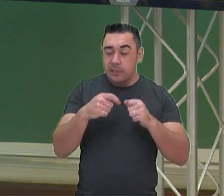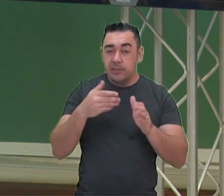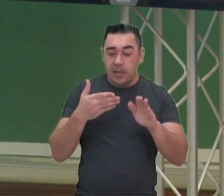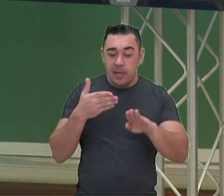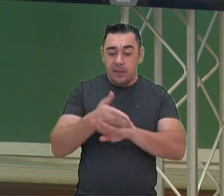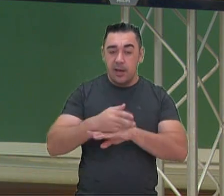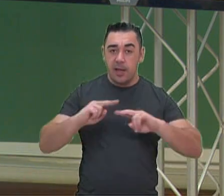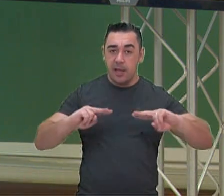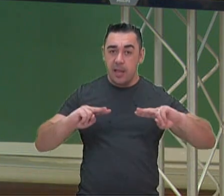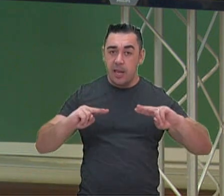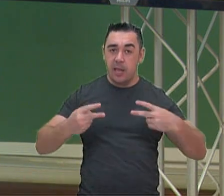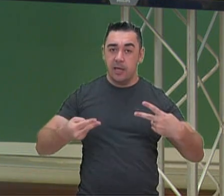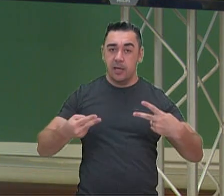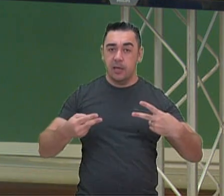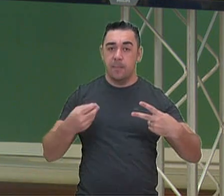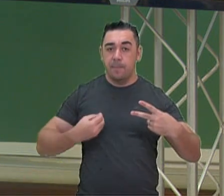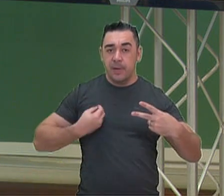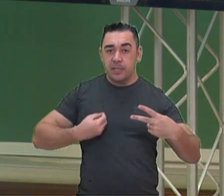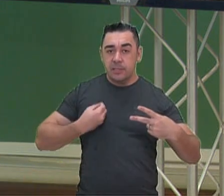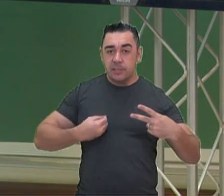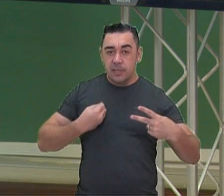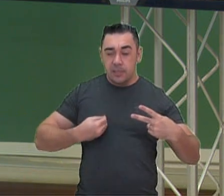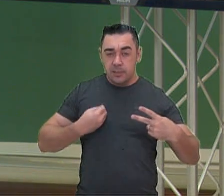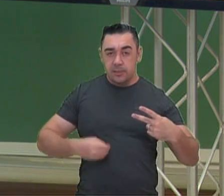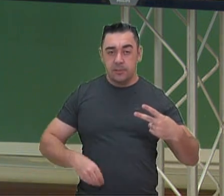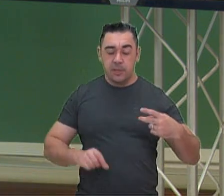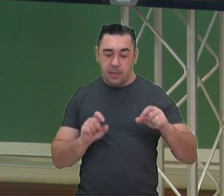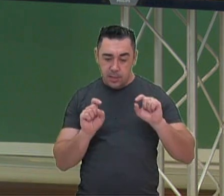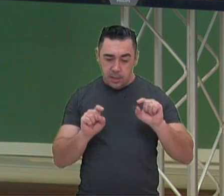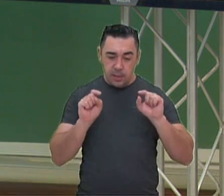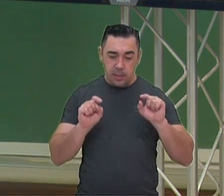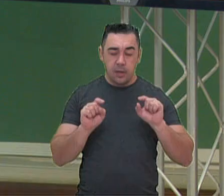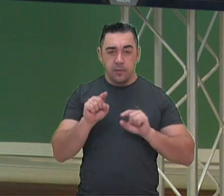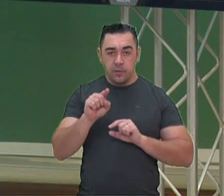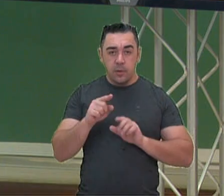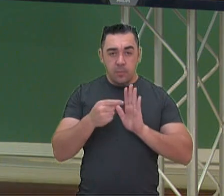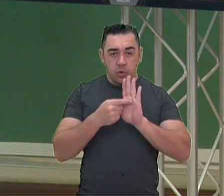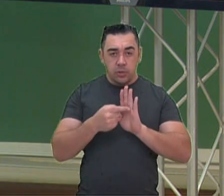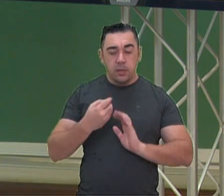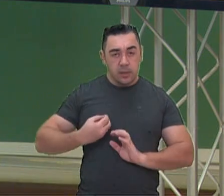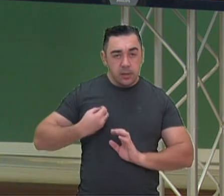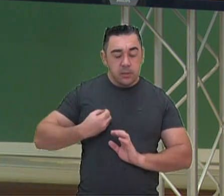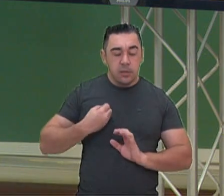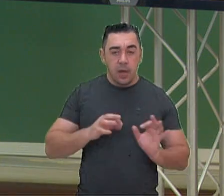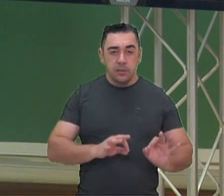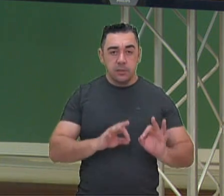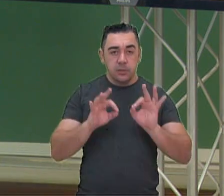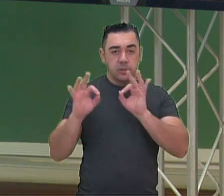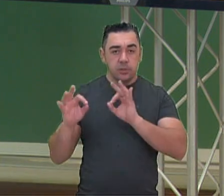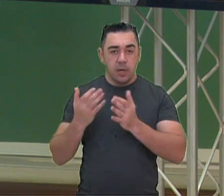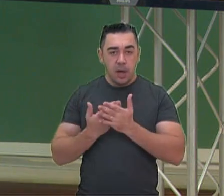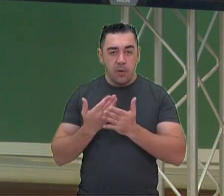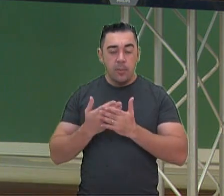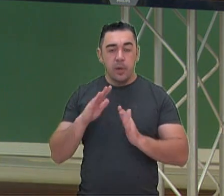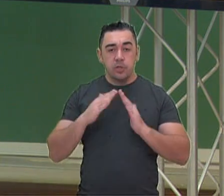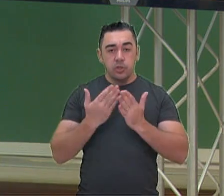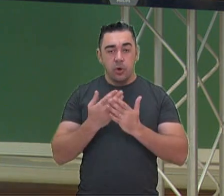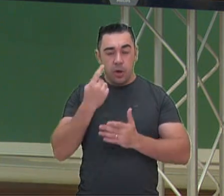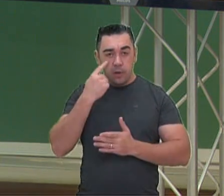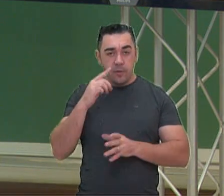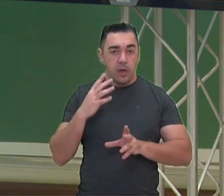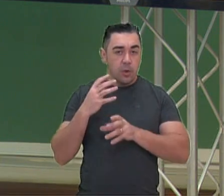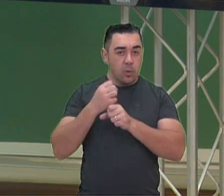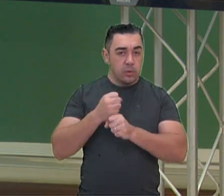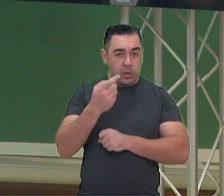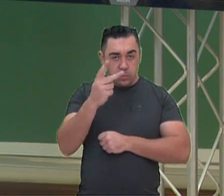da presença lá no Classroom, clicar, mostrar que você está presente para que a escola possa contabilizar a sua